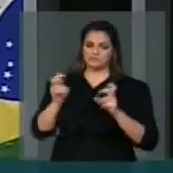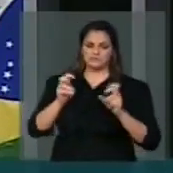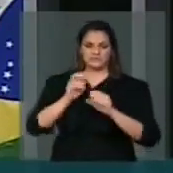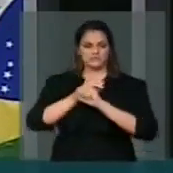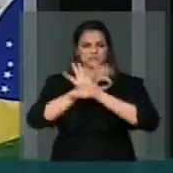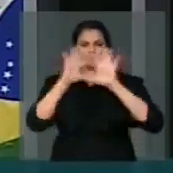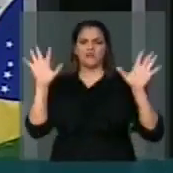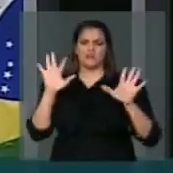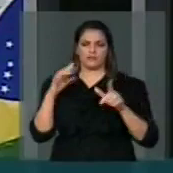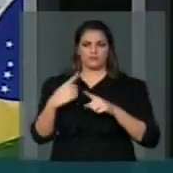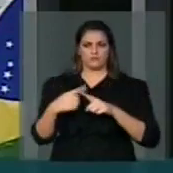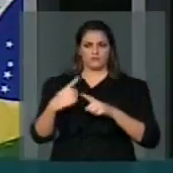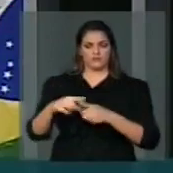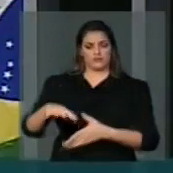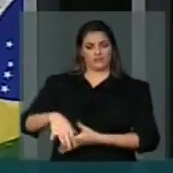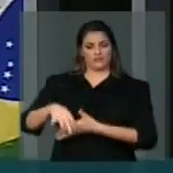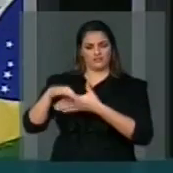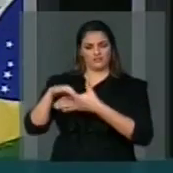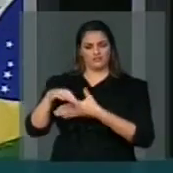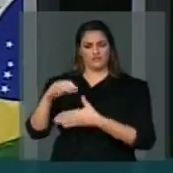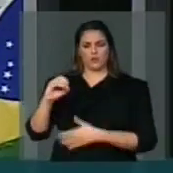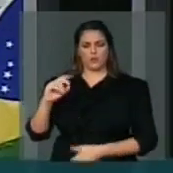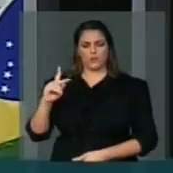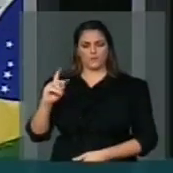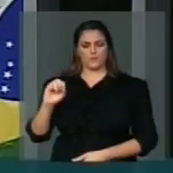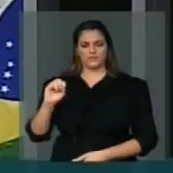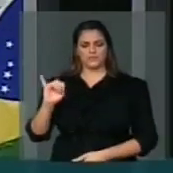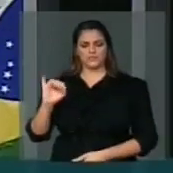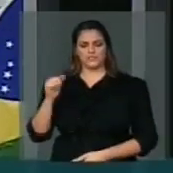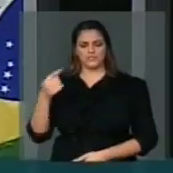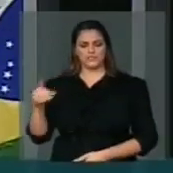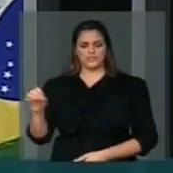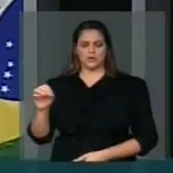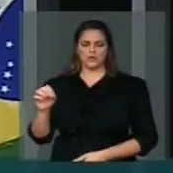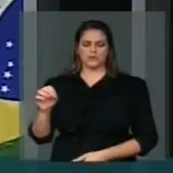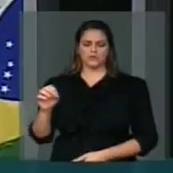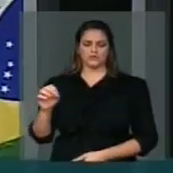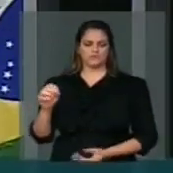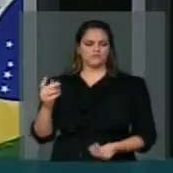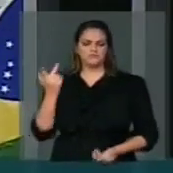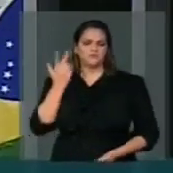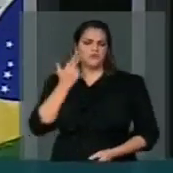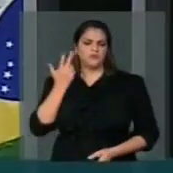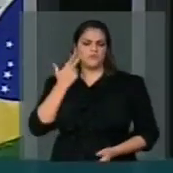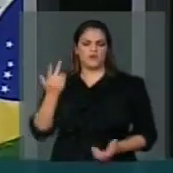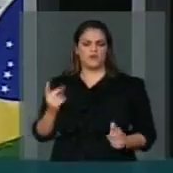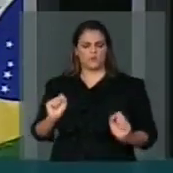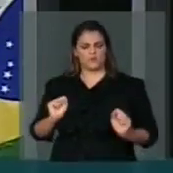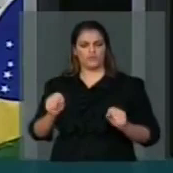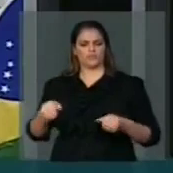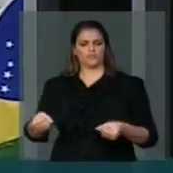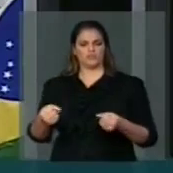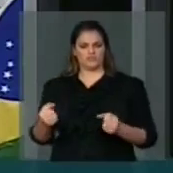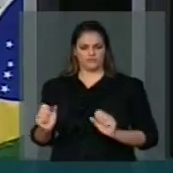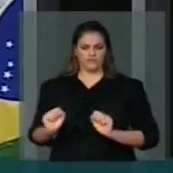O líder, na posição compreensível, de defender de qualquer maneira o